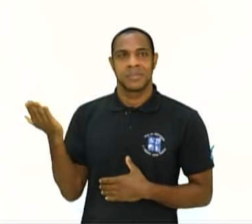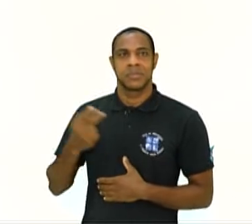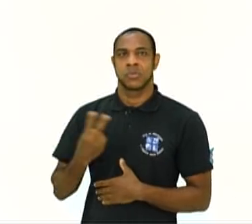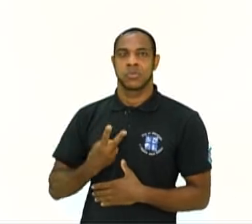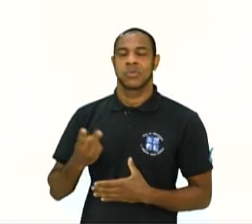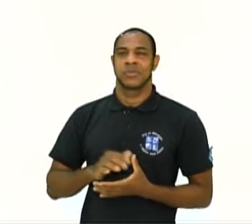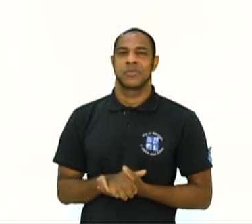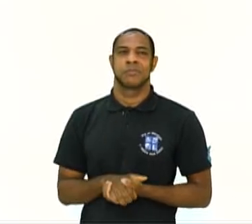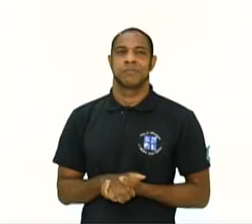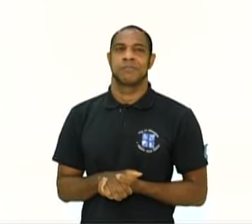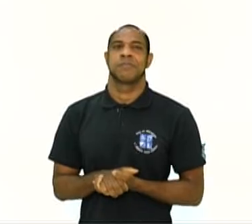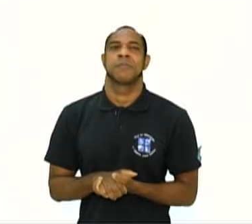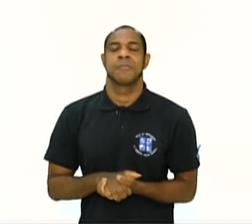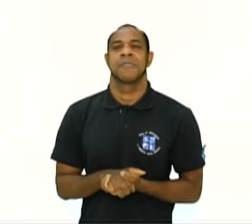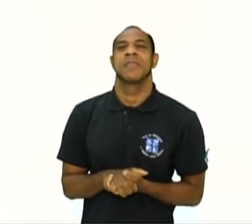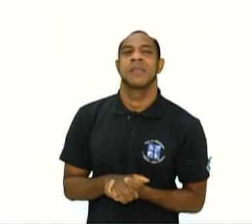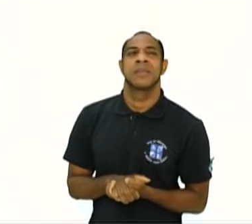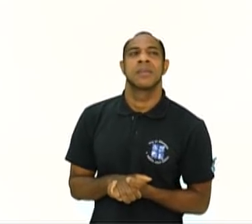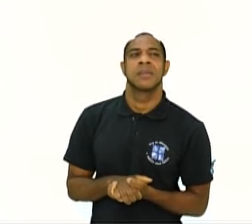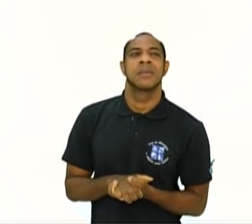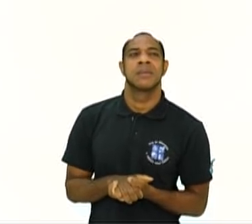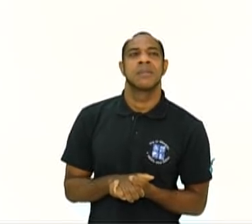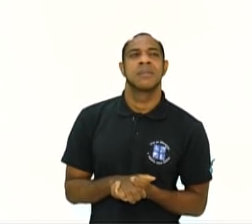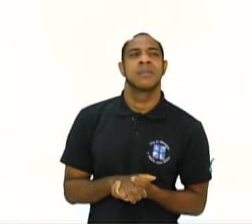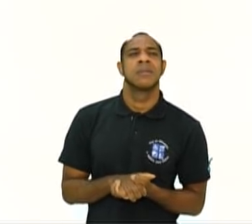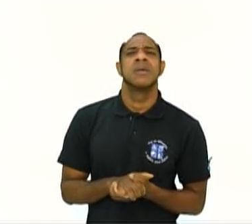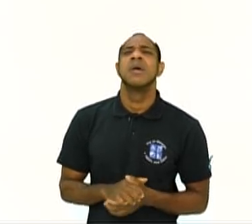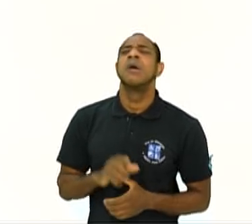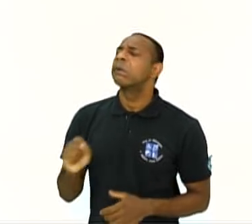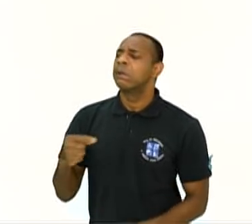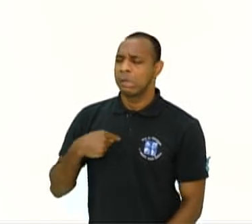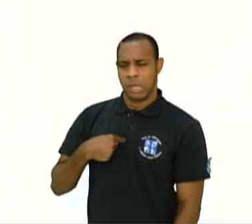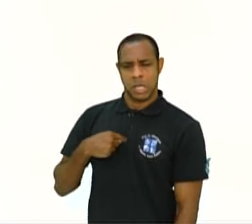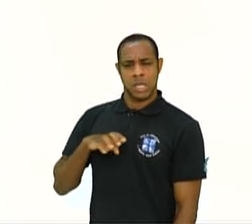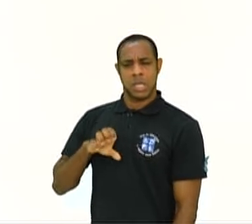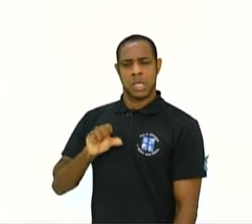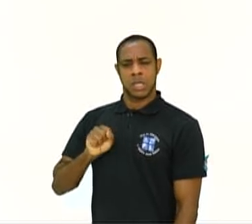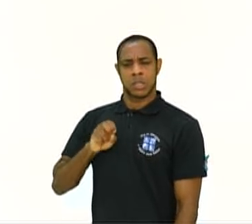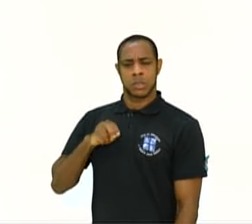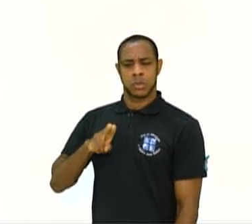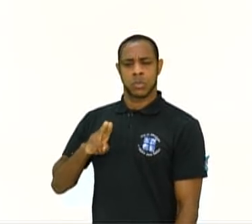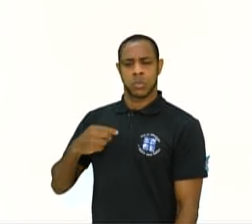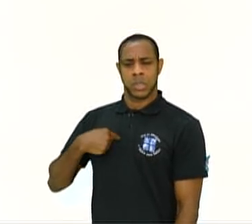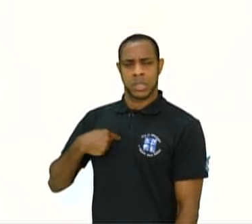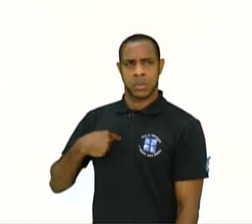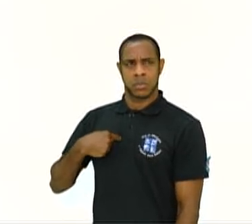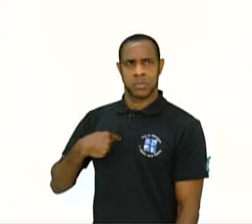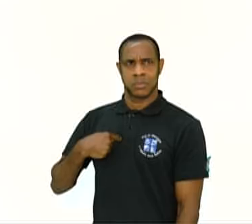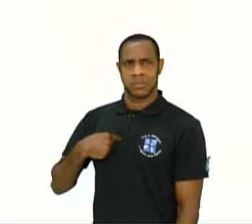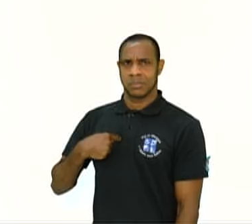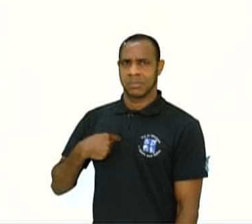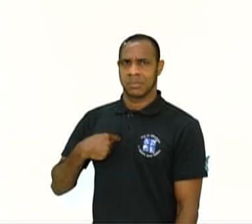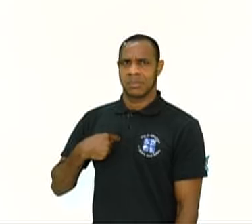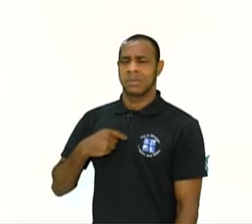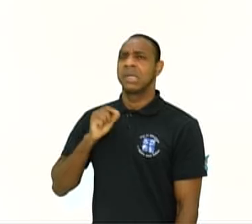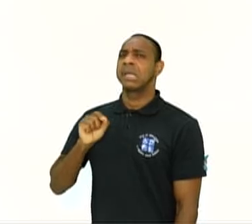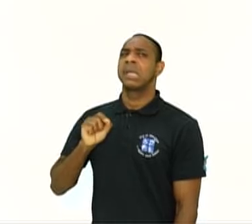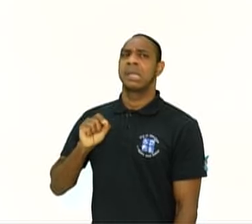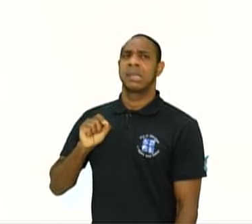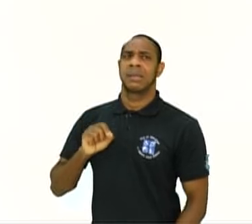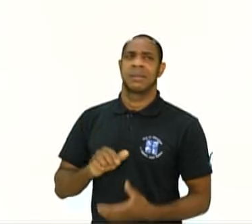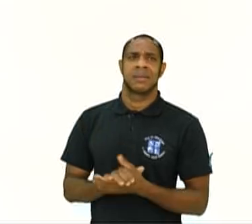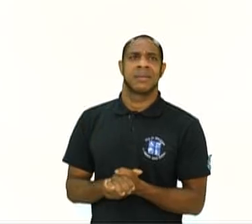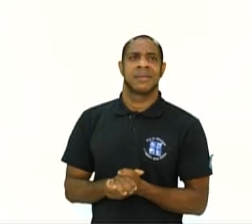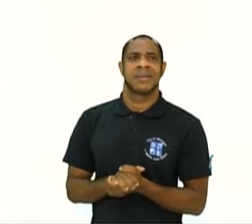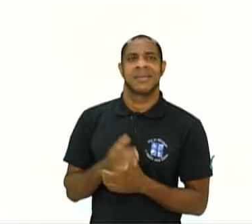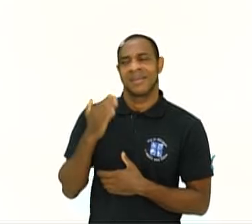I come out at night. Who am I? Quem sou eu? Eu não vou traduzir agora ali para vocês, senão vai ficar muito fácil. Mas